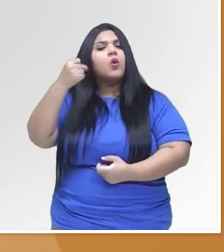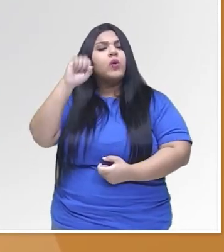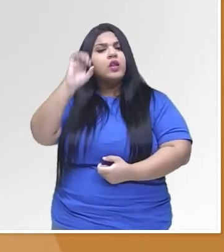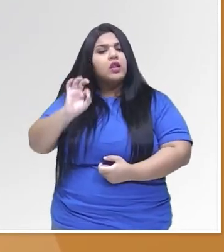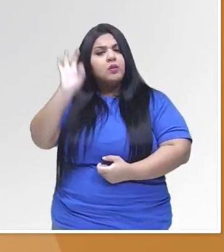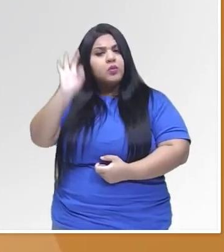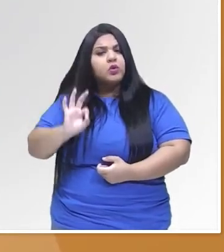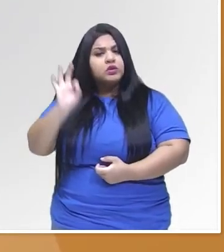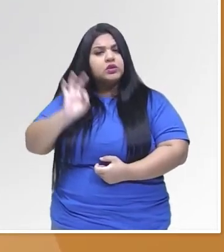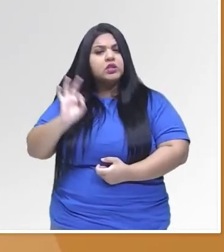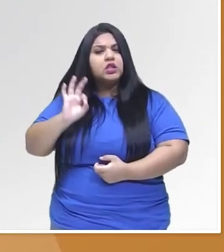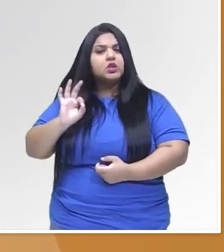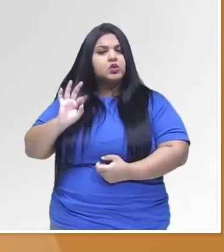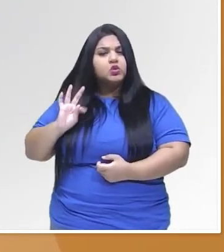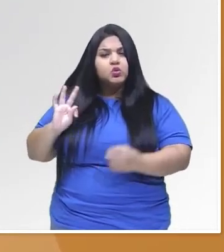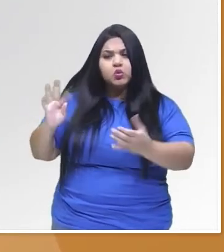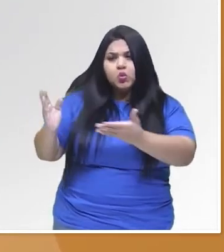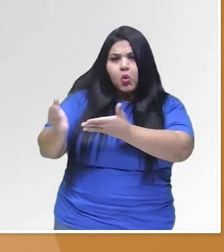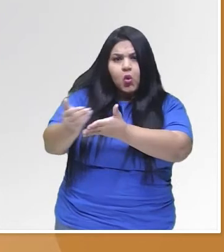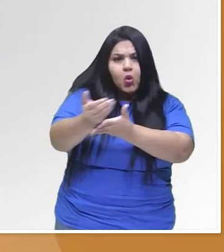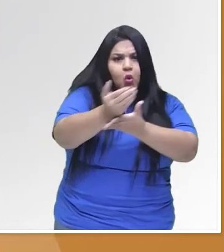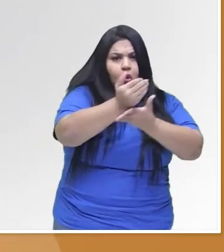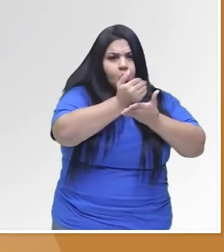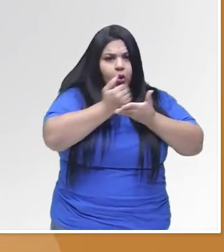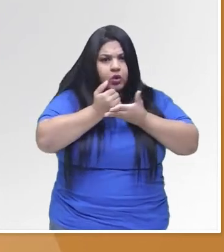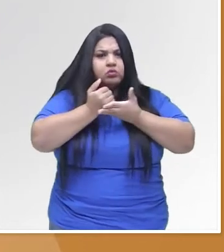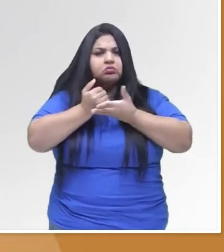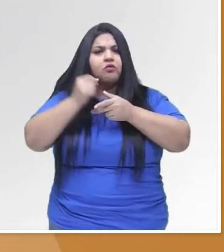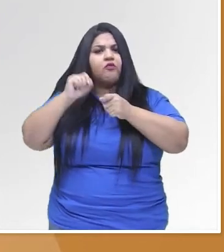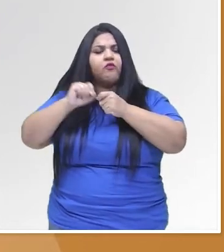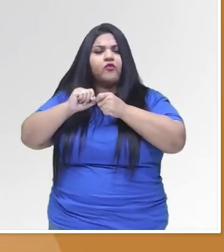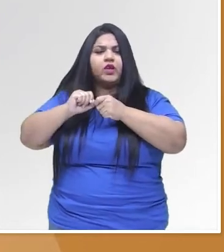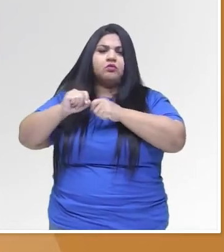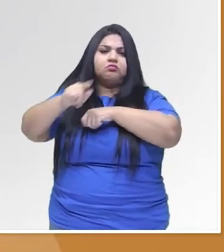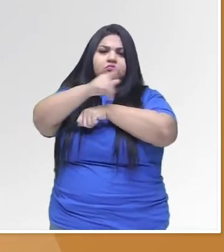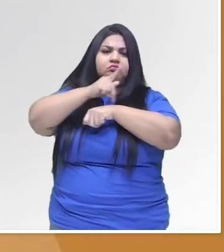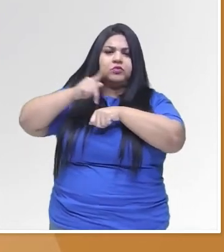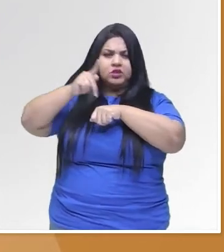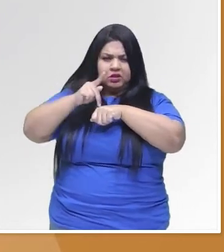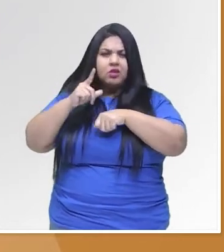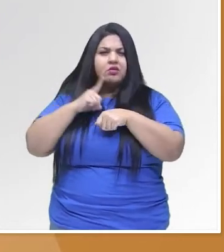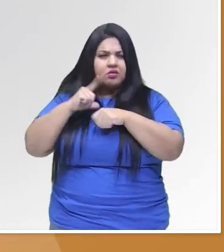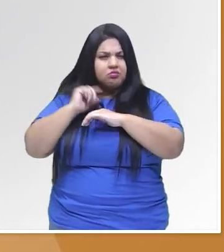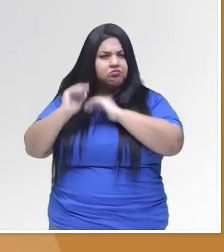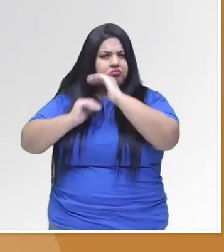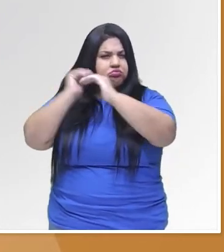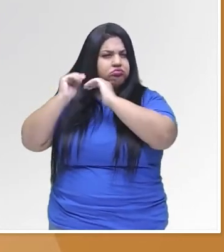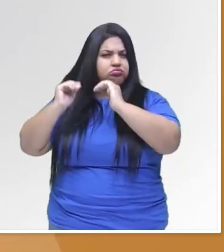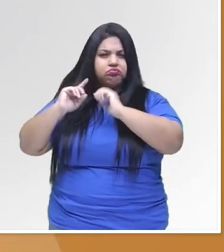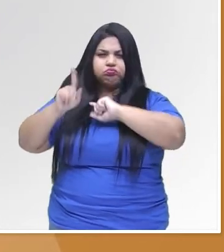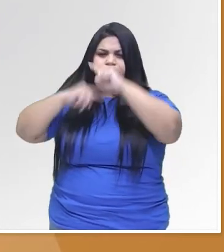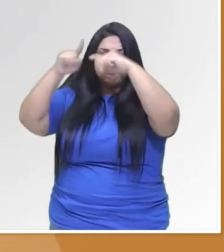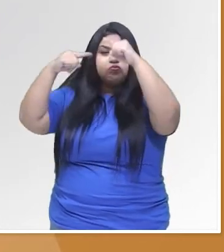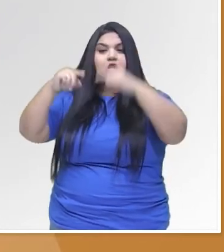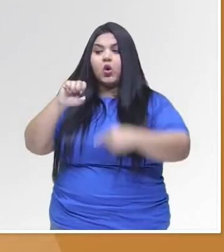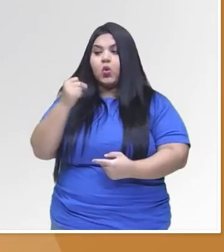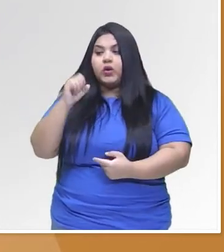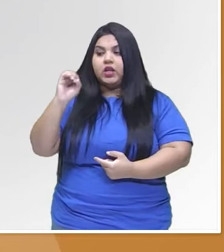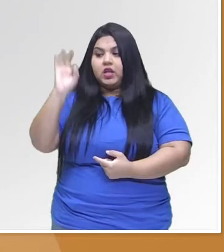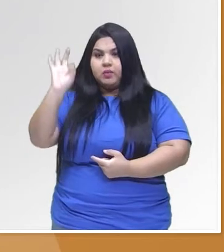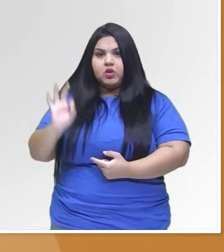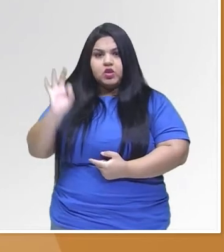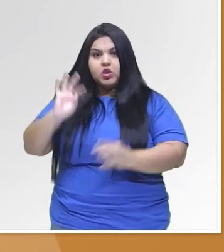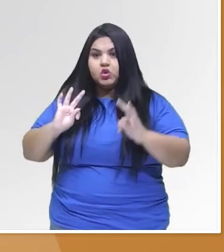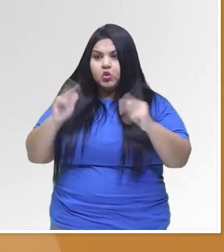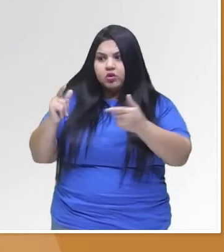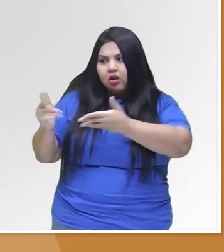riquezas produzidas pelo país. Percebe aí como tem bastante desenvolvimento na região? 80% de toda a